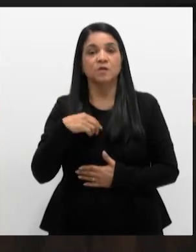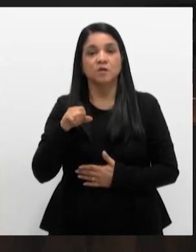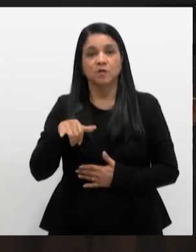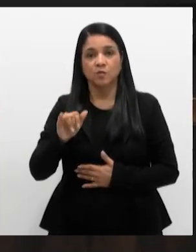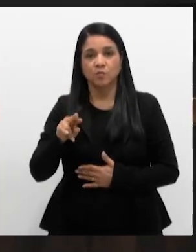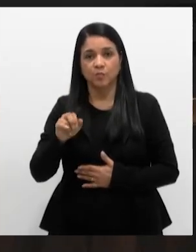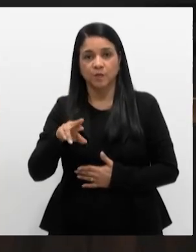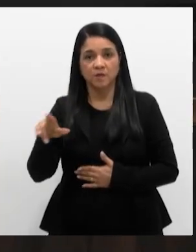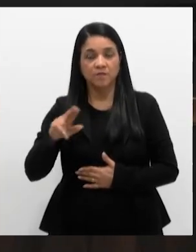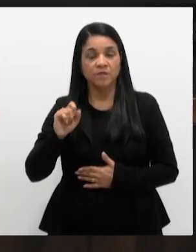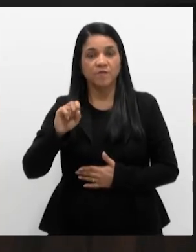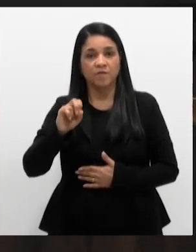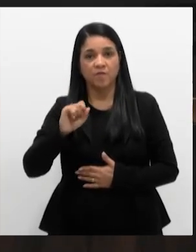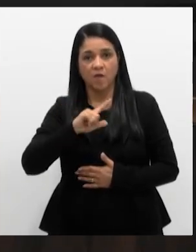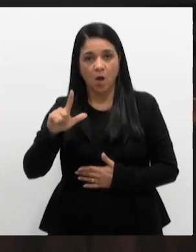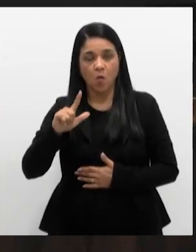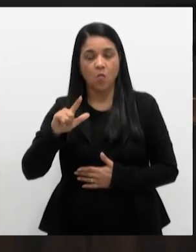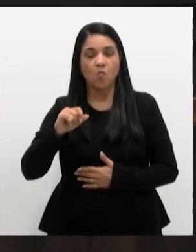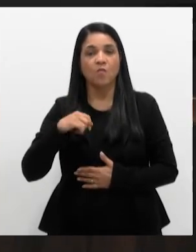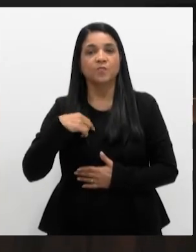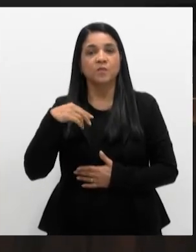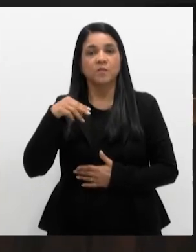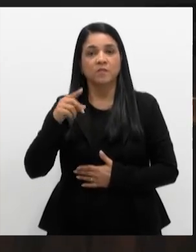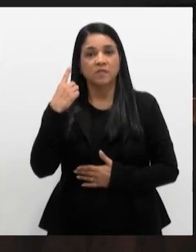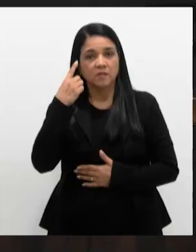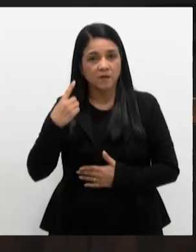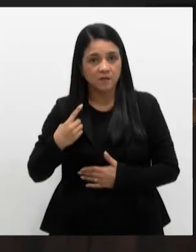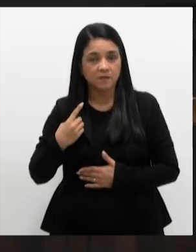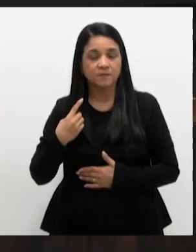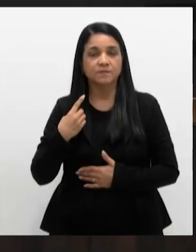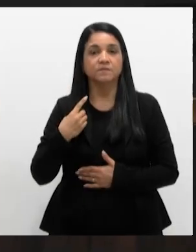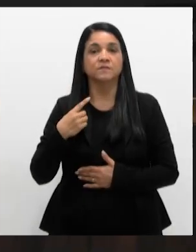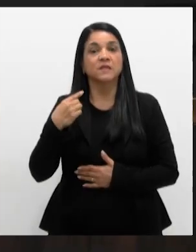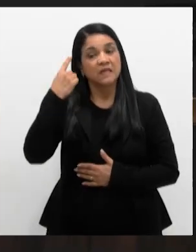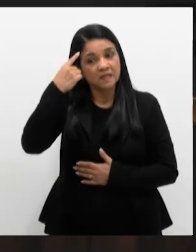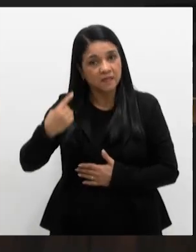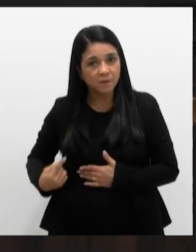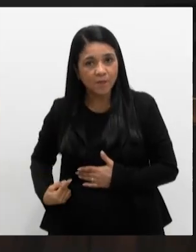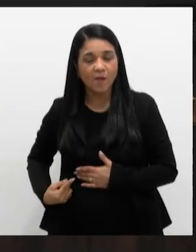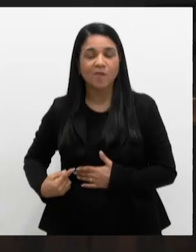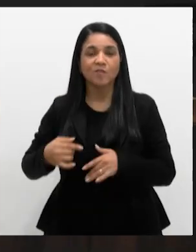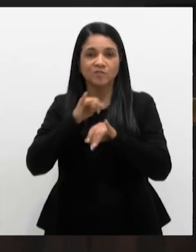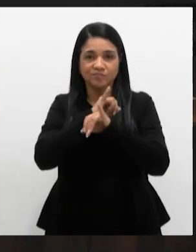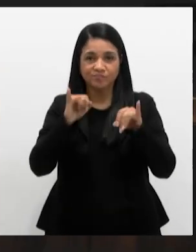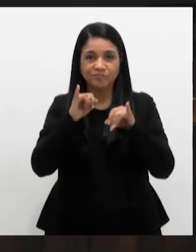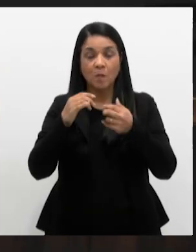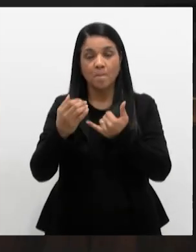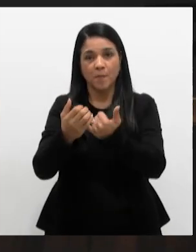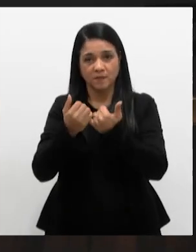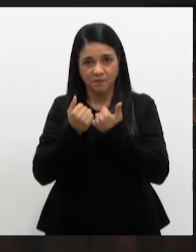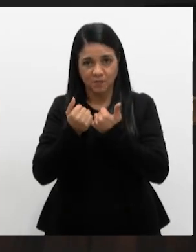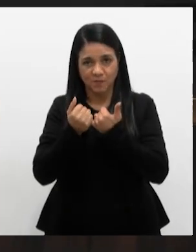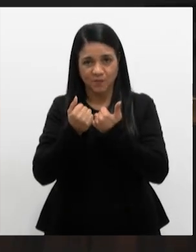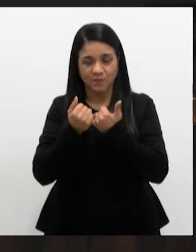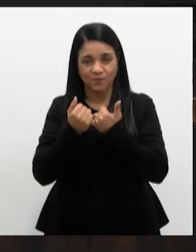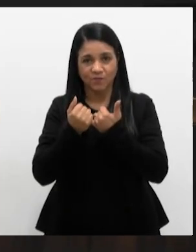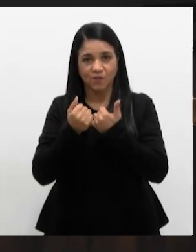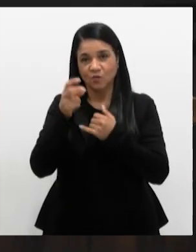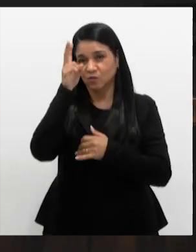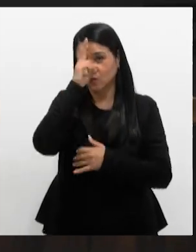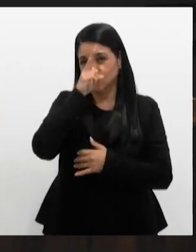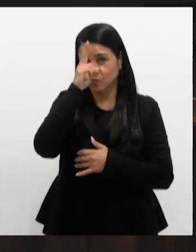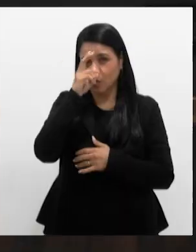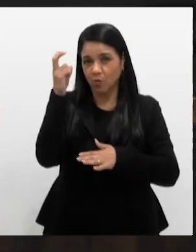Val Ceasa, Dani Monteiro, professor Josemar e Dani Balbi, que declara como patrimônio